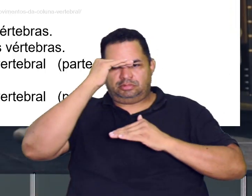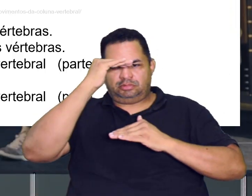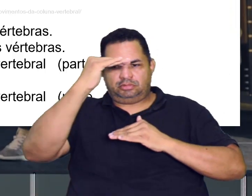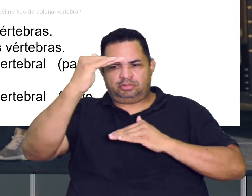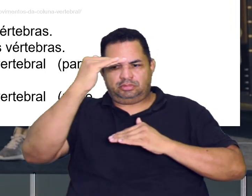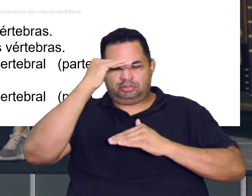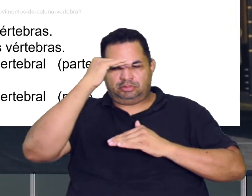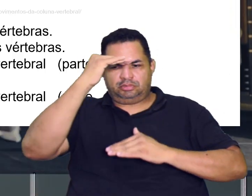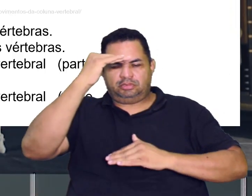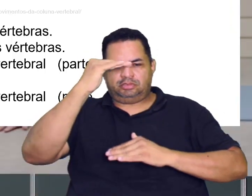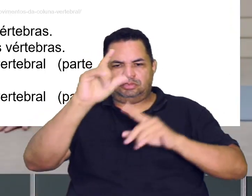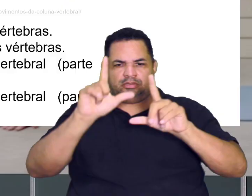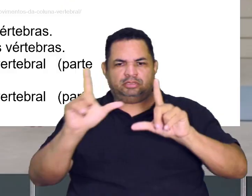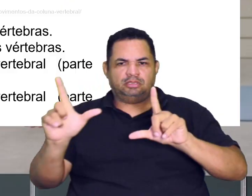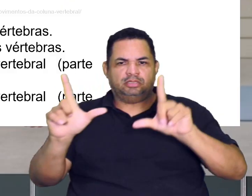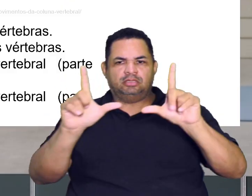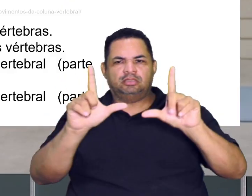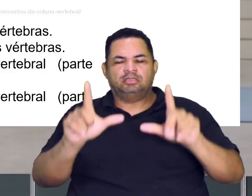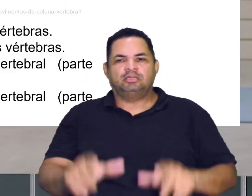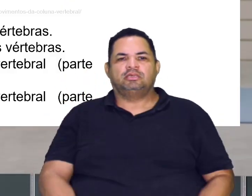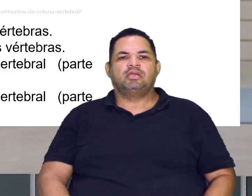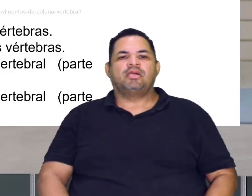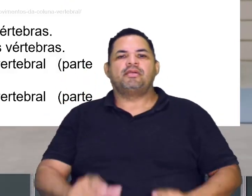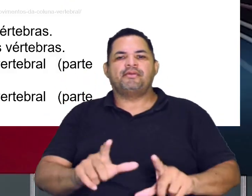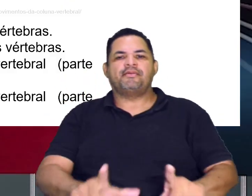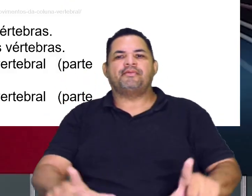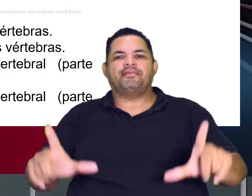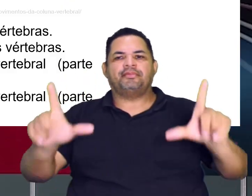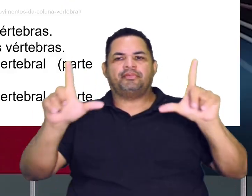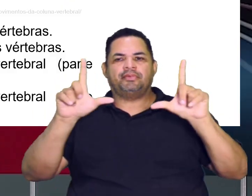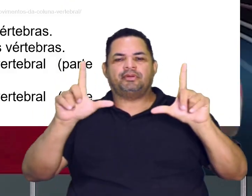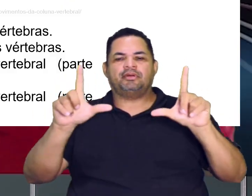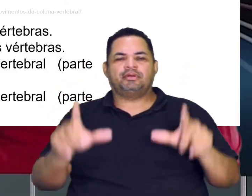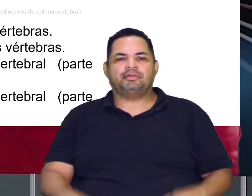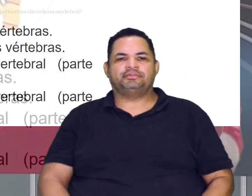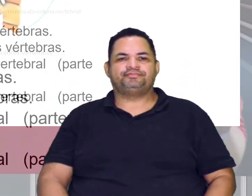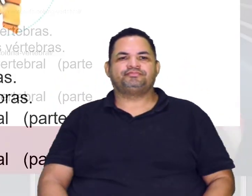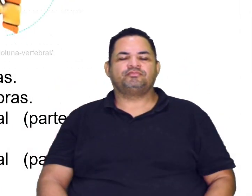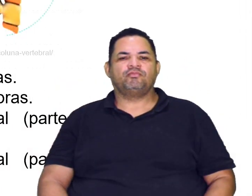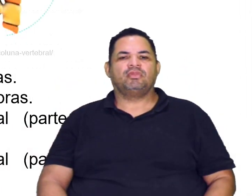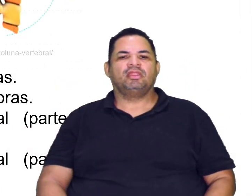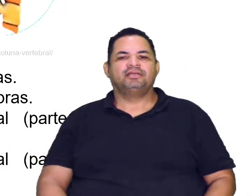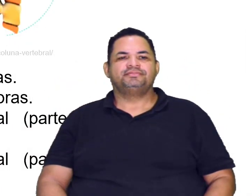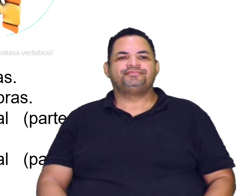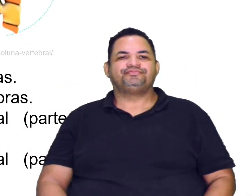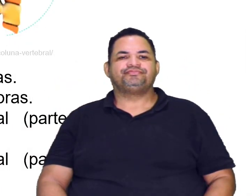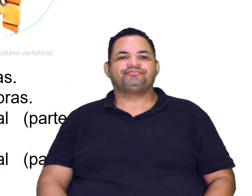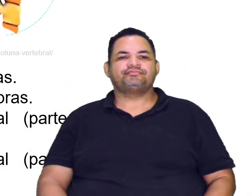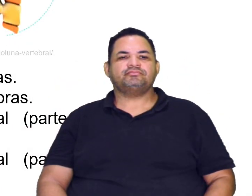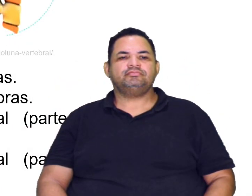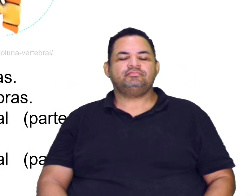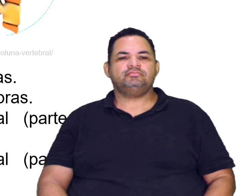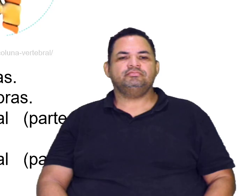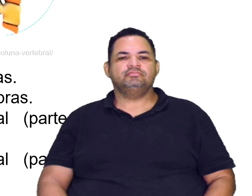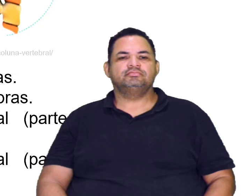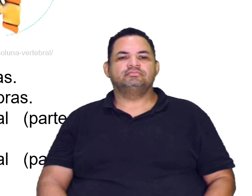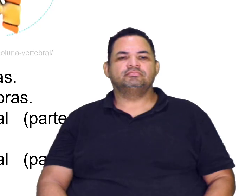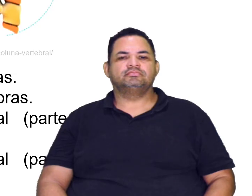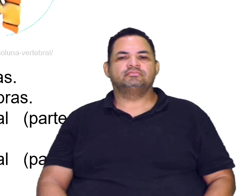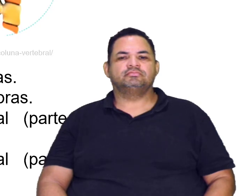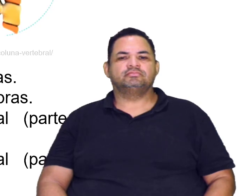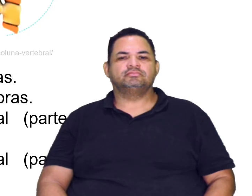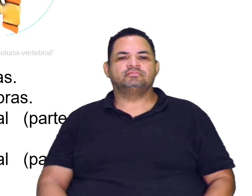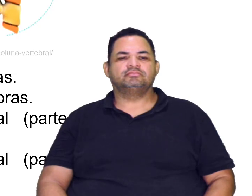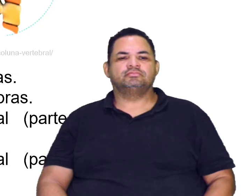dos olhos, tá? E aí eu vou pedir agora para abrir aqui essa tela, que a gente já está caminhando aqui para o final, para a gente olhar de pertinho.